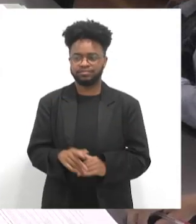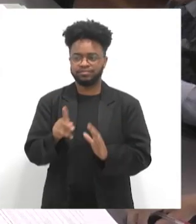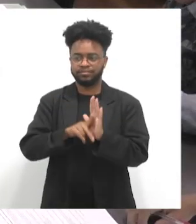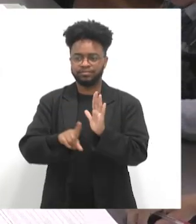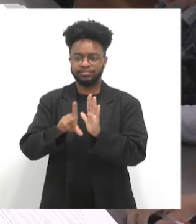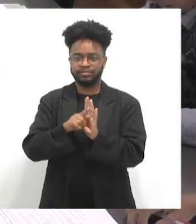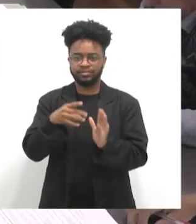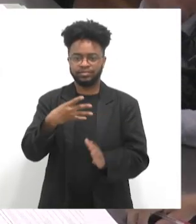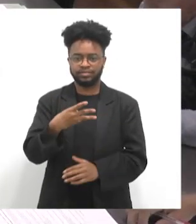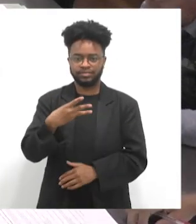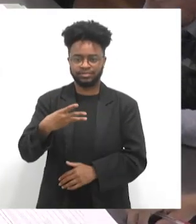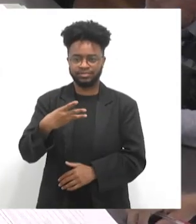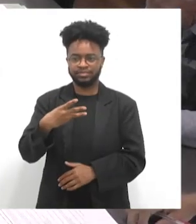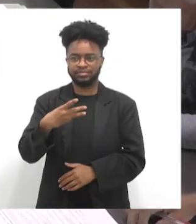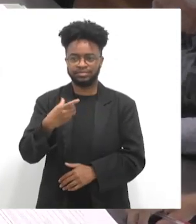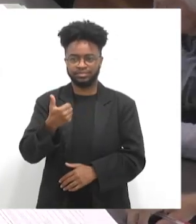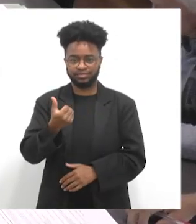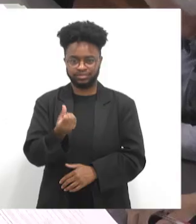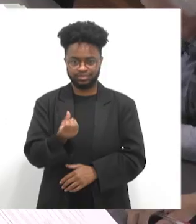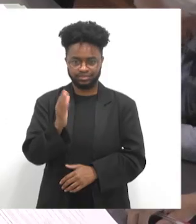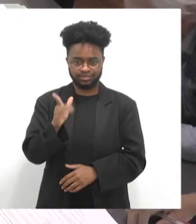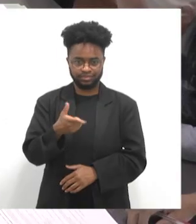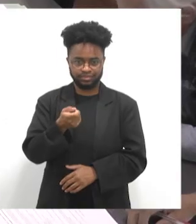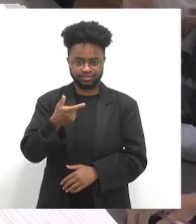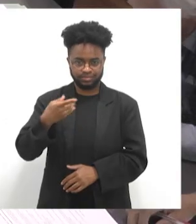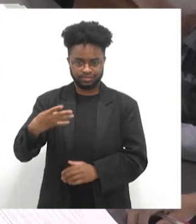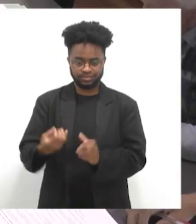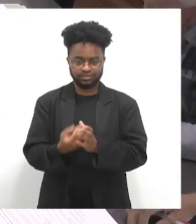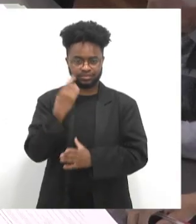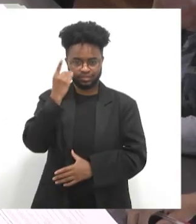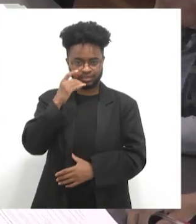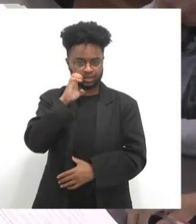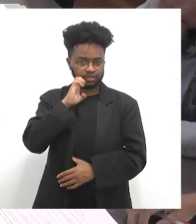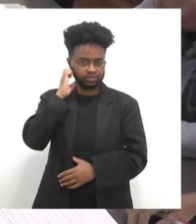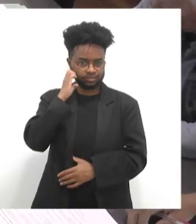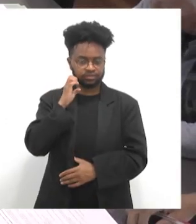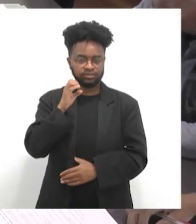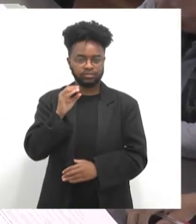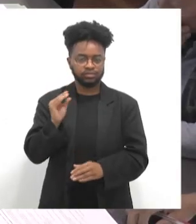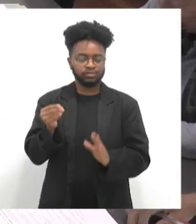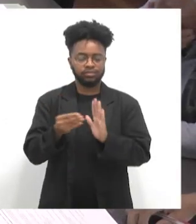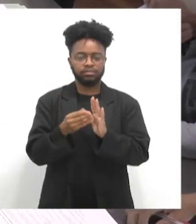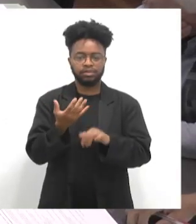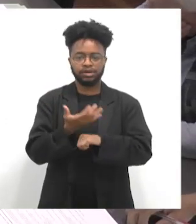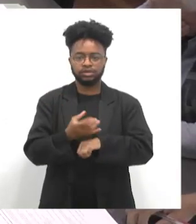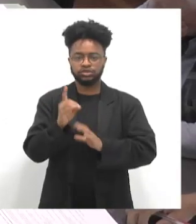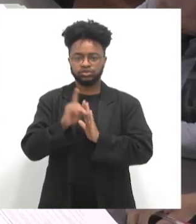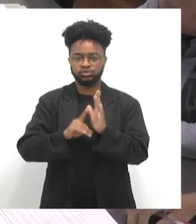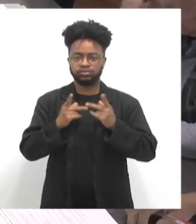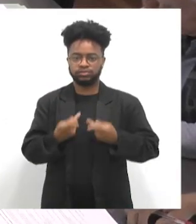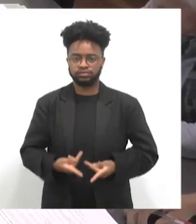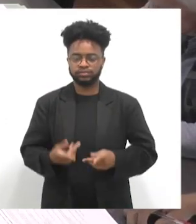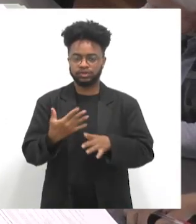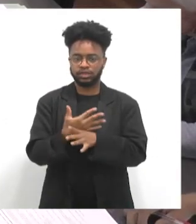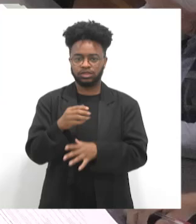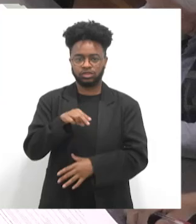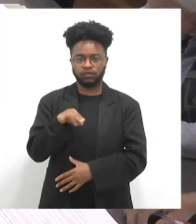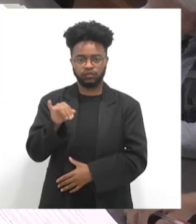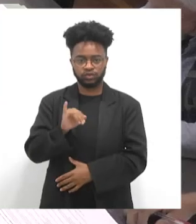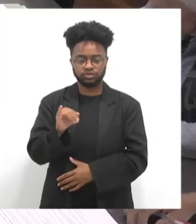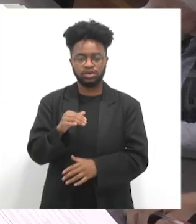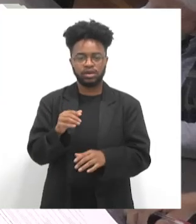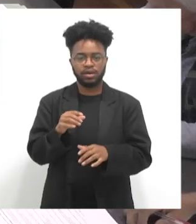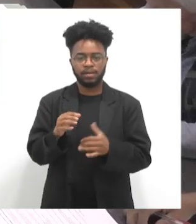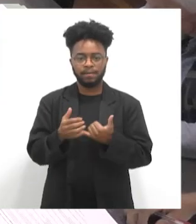Lei 4316 de 24, de autoria da deputada Elika Takimoto, que declara a Praça dos Direitos Humanos da cidade de Nova Iguaçu patrimônio cultural